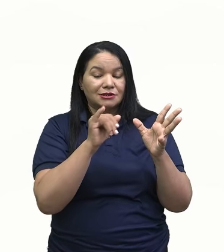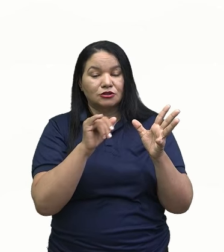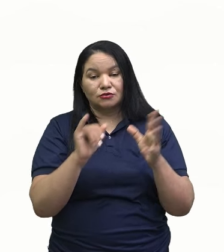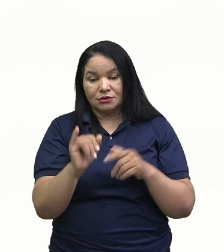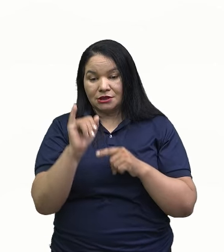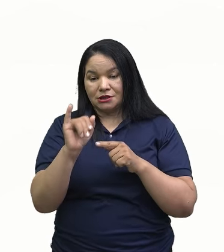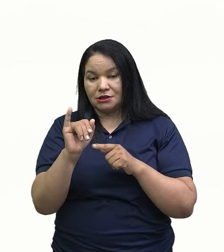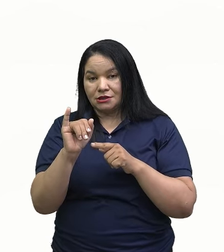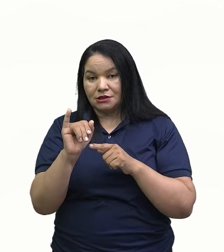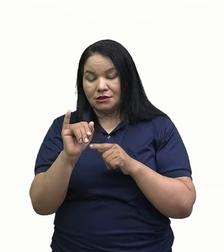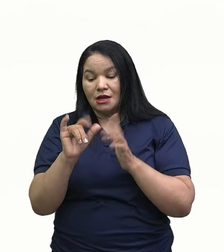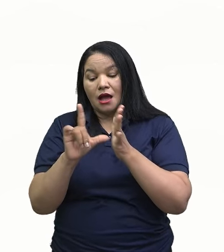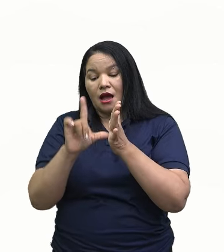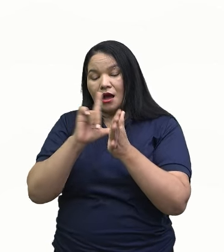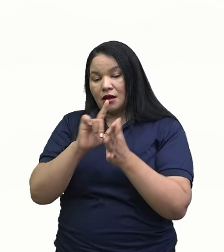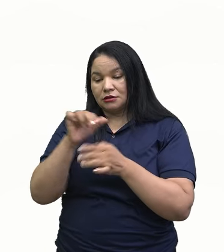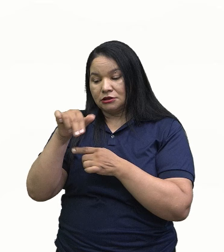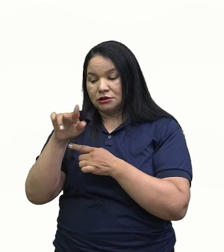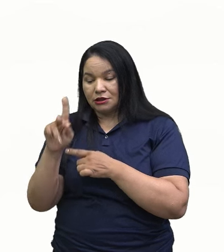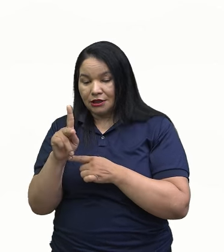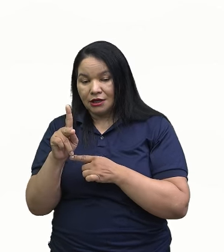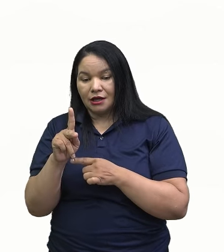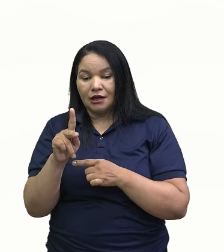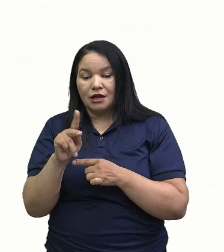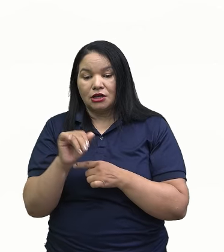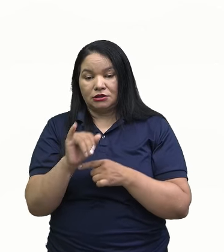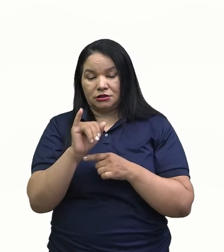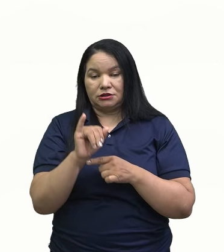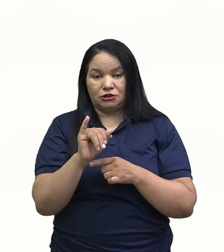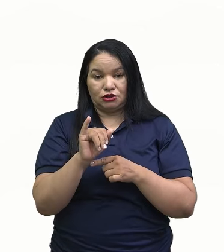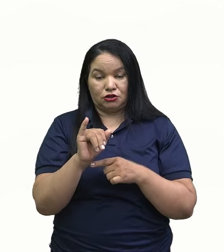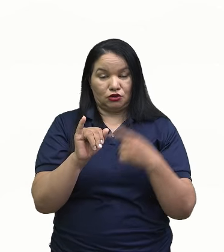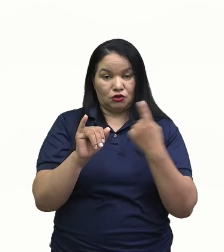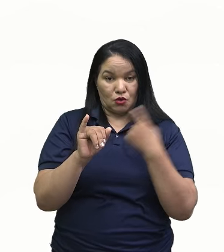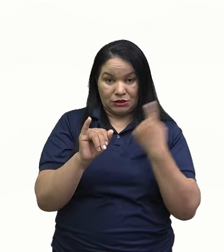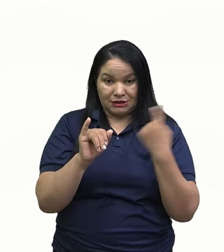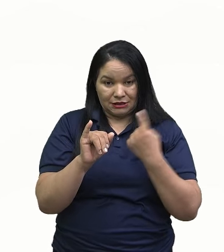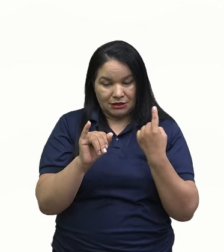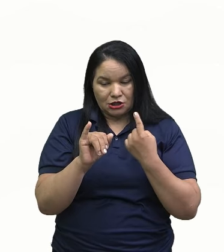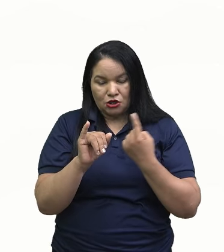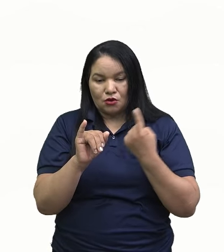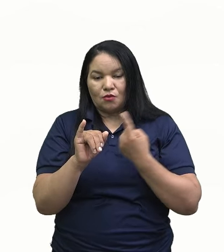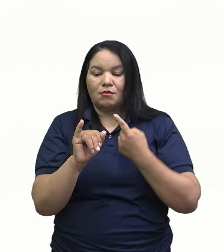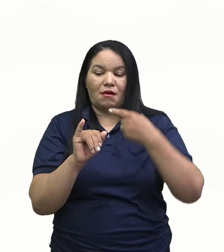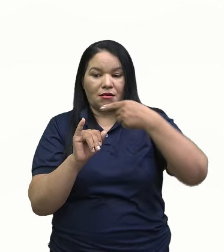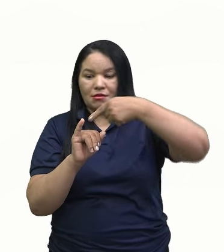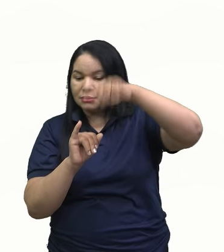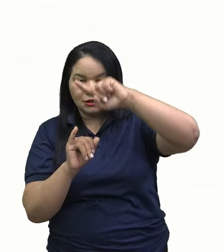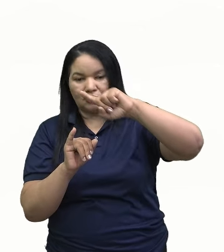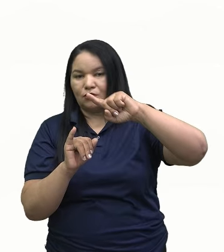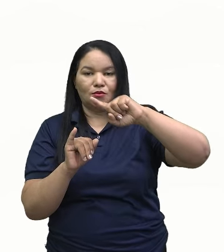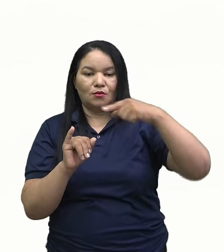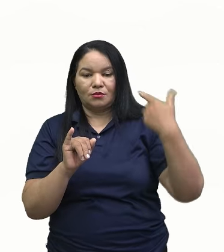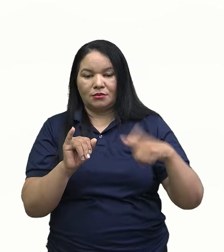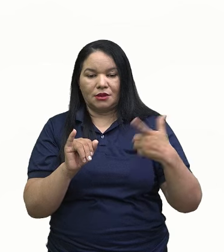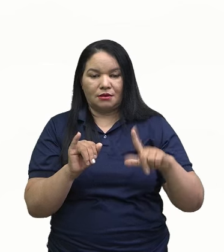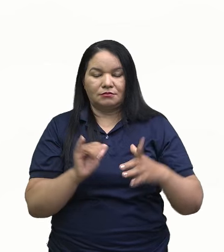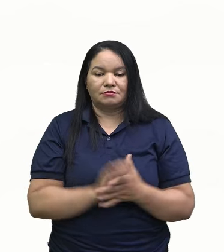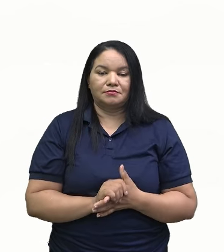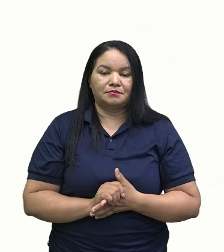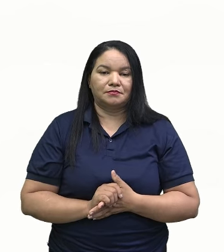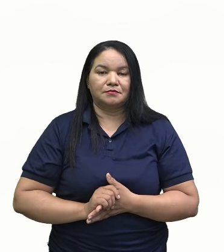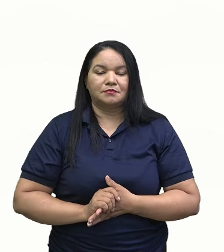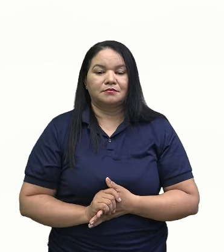de um NH, mesmo ele estando sozinho, ele não recebe acento gráfico. Ninguém escreve rainha assim, tá bom? Então, é sem acento